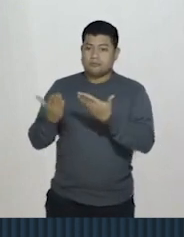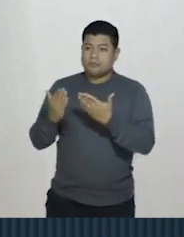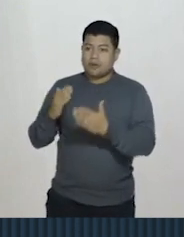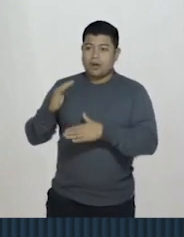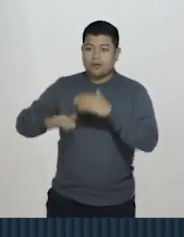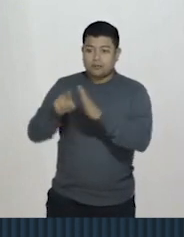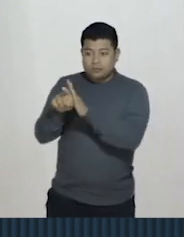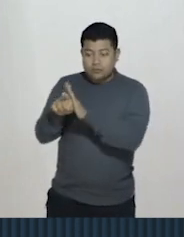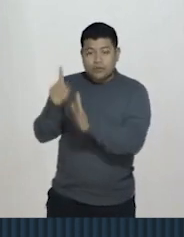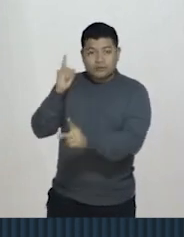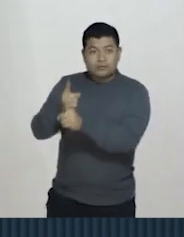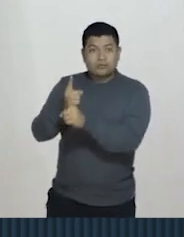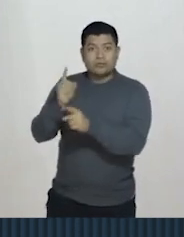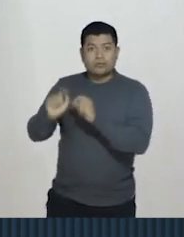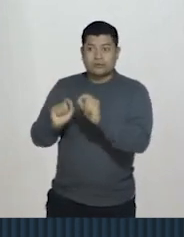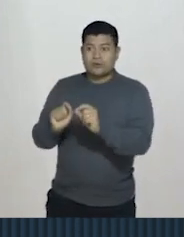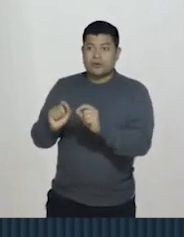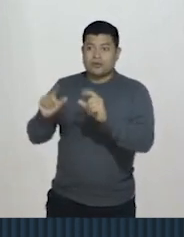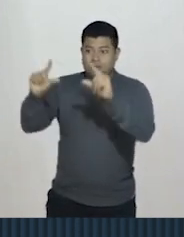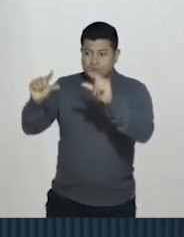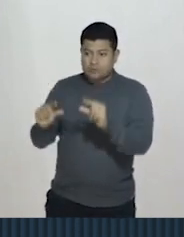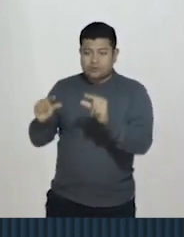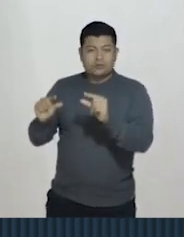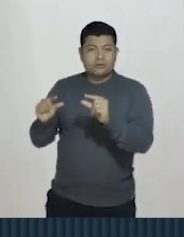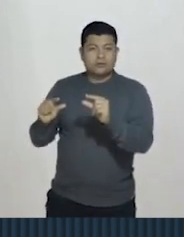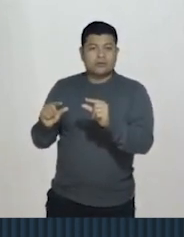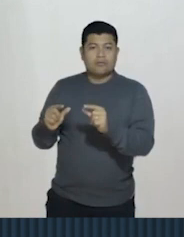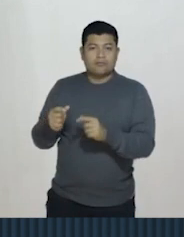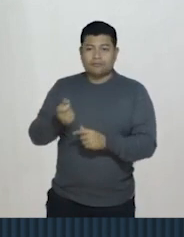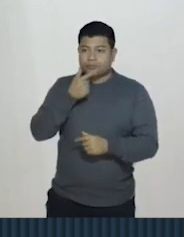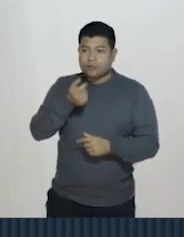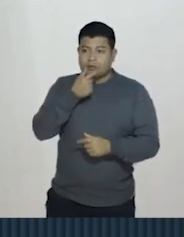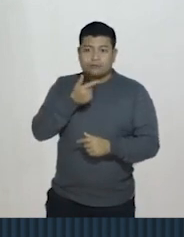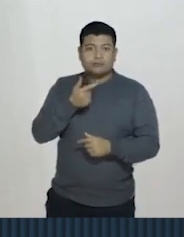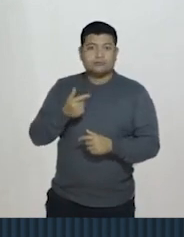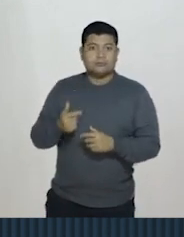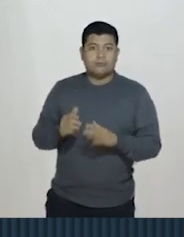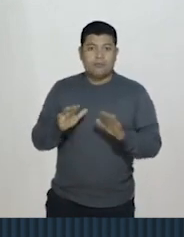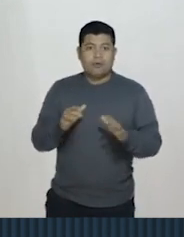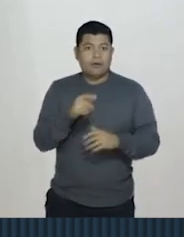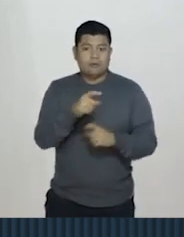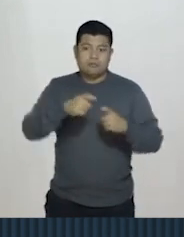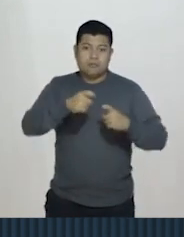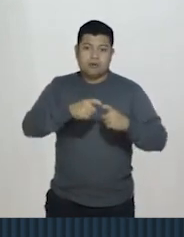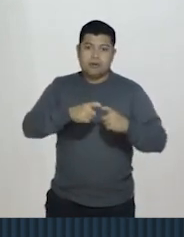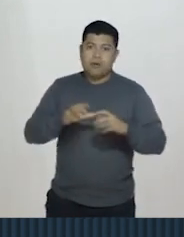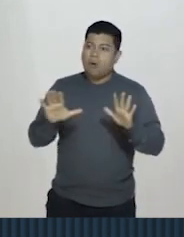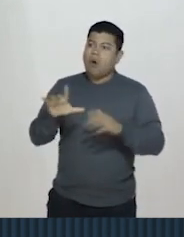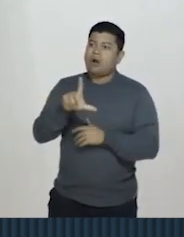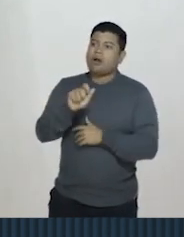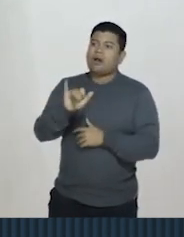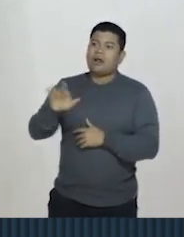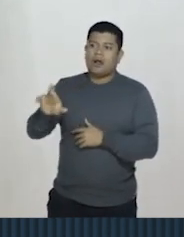baixas dosagens poderia curar um monte de coisa. E aí eu passei para o meu pai falou com o médico, não, o Lair Ribeiro é